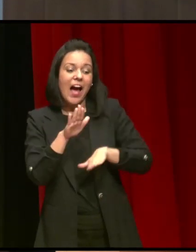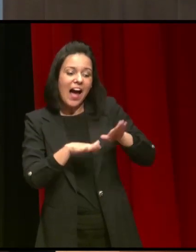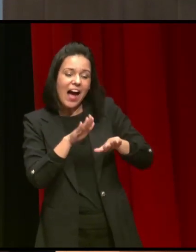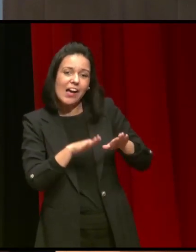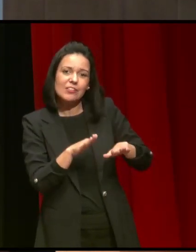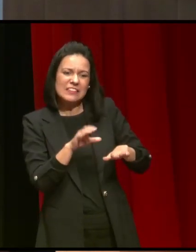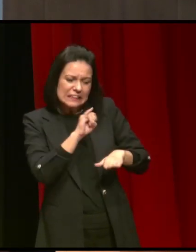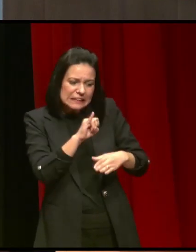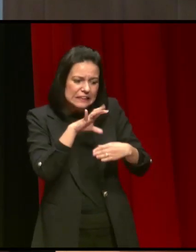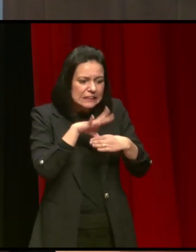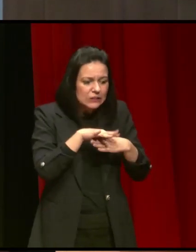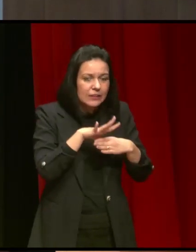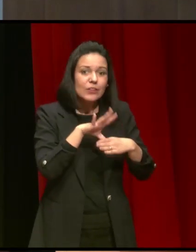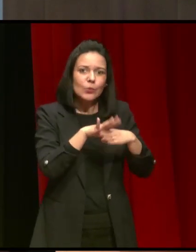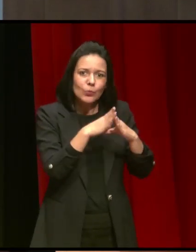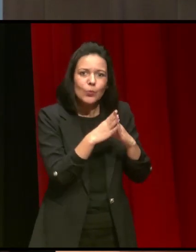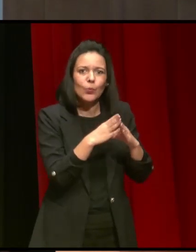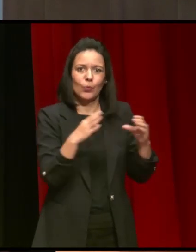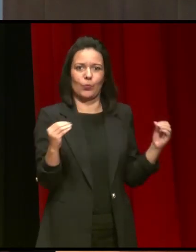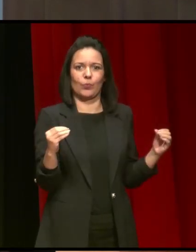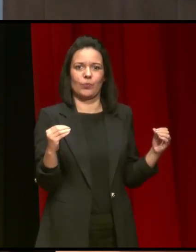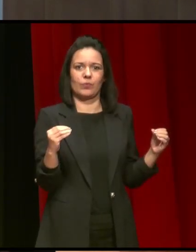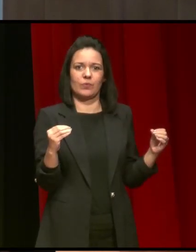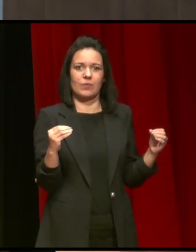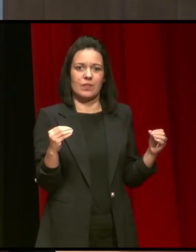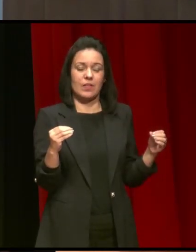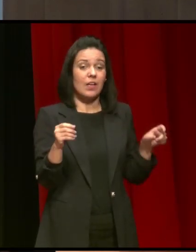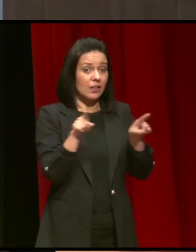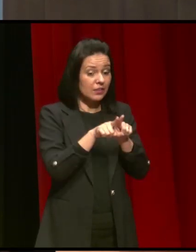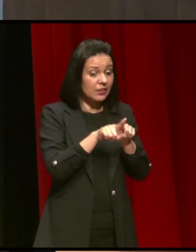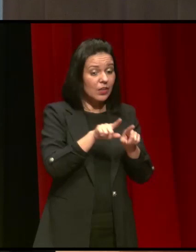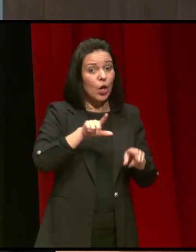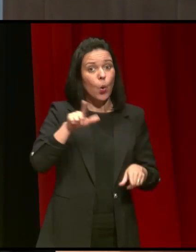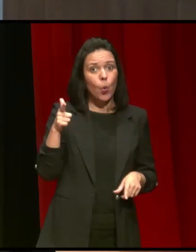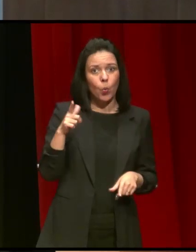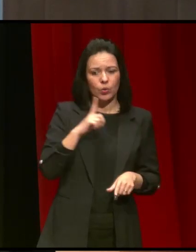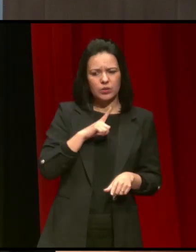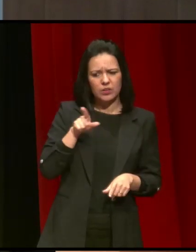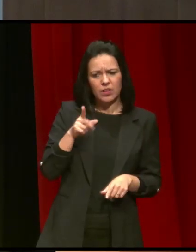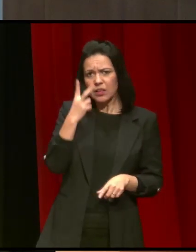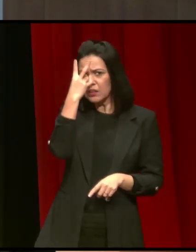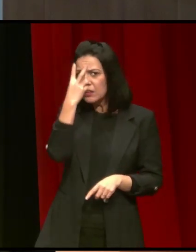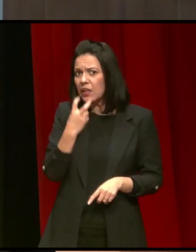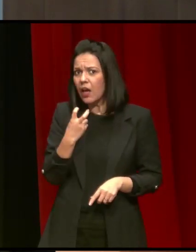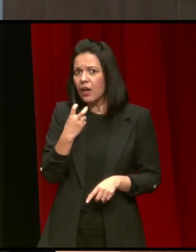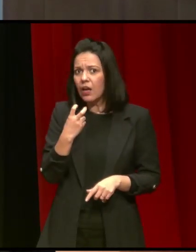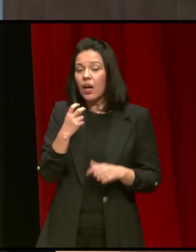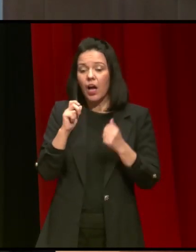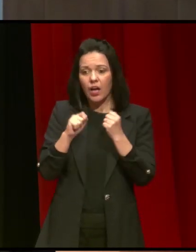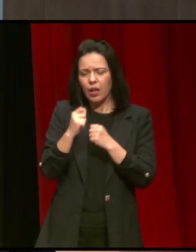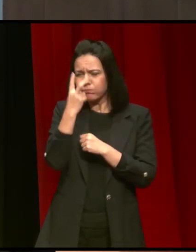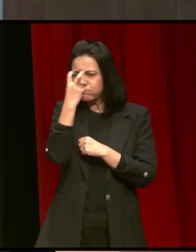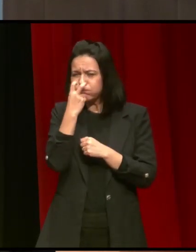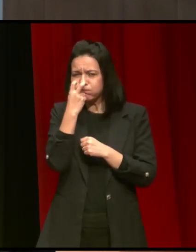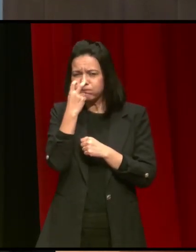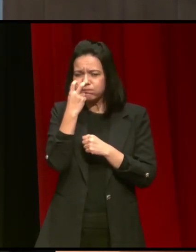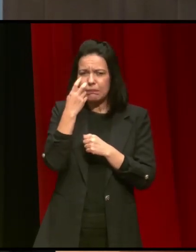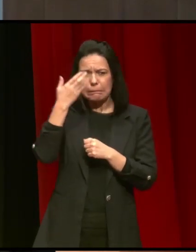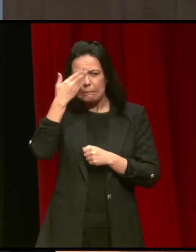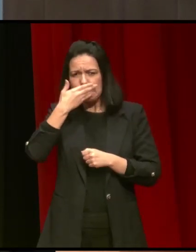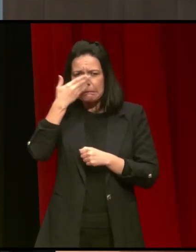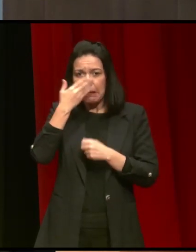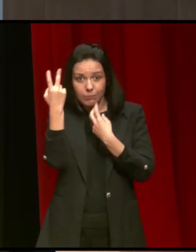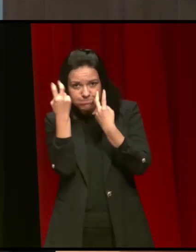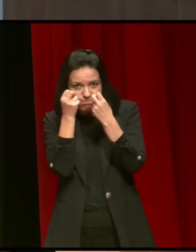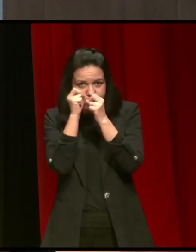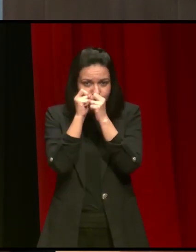de João 9. O cego foi curado fisicamente e curado espiritualmente, tá? Então a gente como igreja,